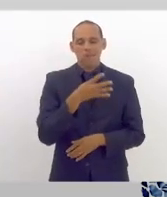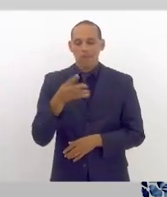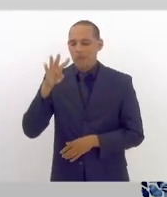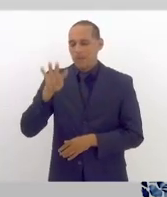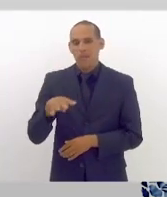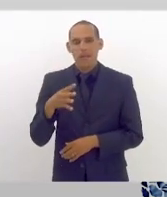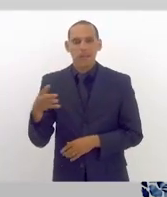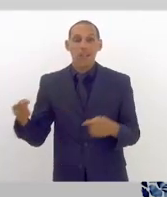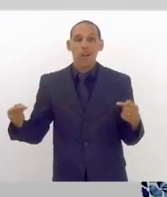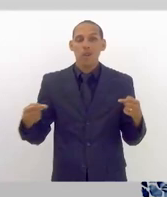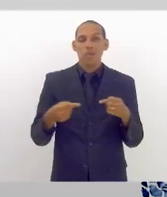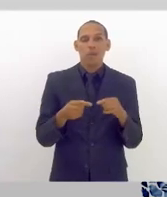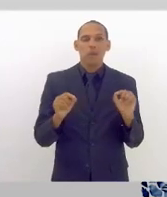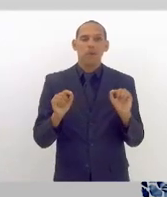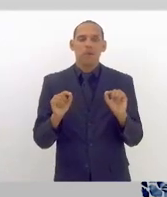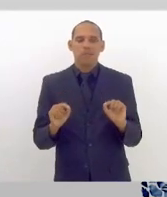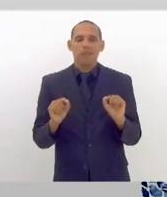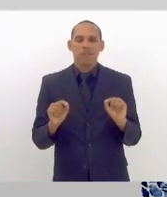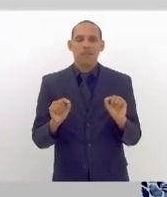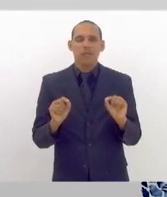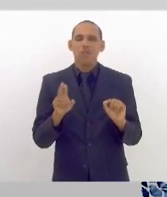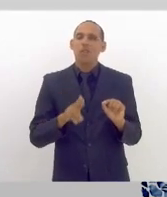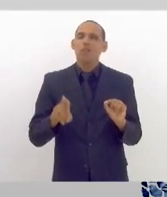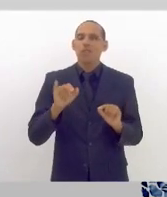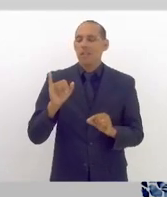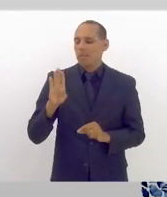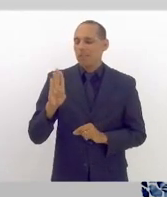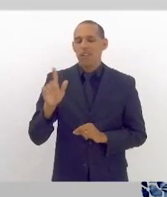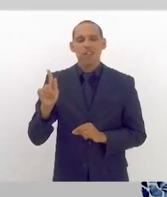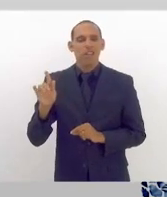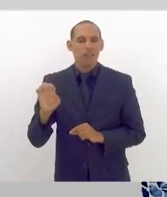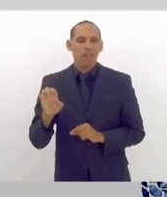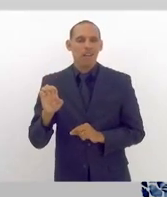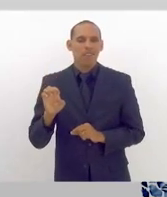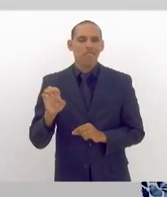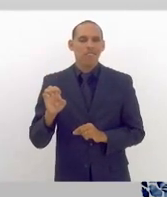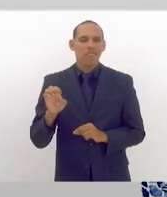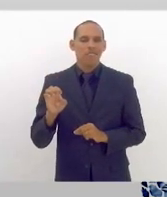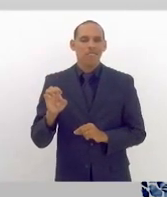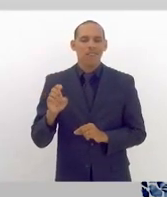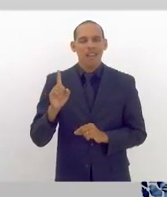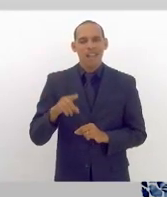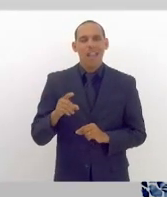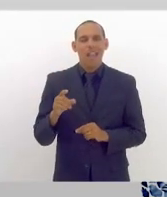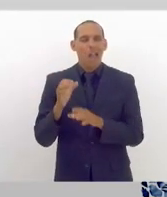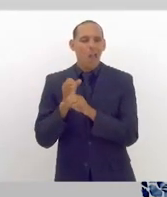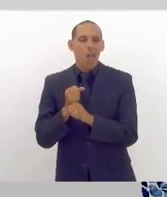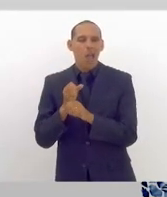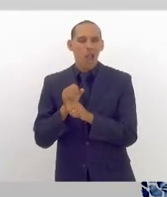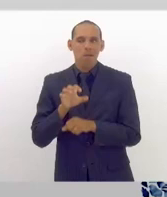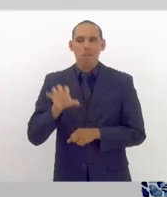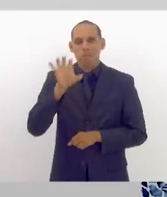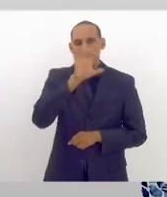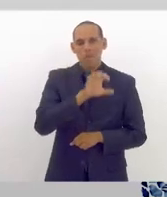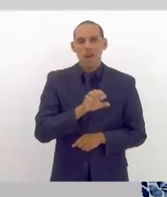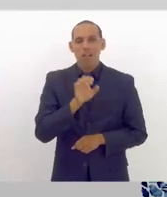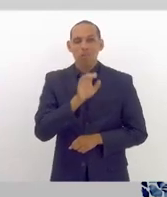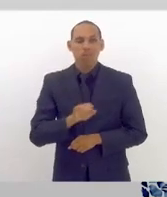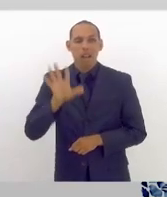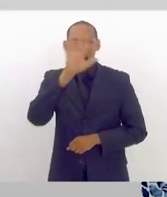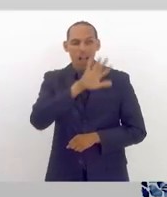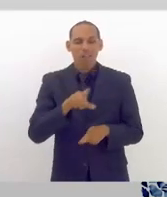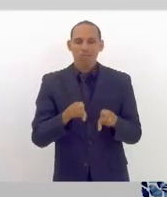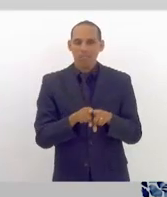é compatível que é adotada pelo IBGE na compilação do sistema de contas Regionais no sistema de contas nacionais e também